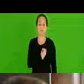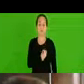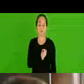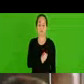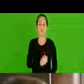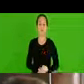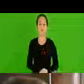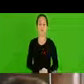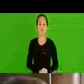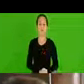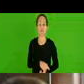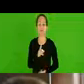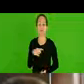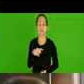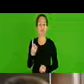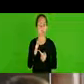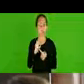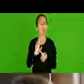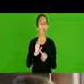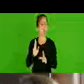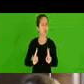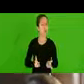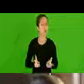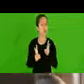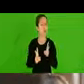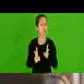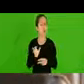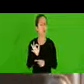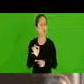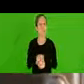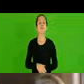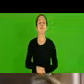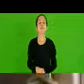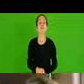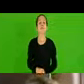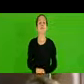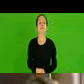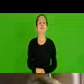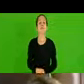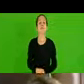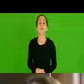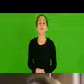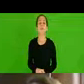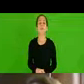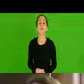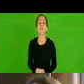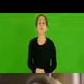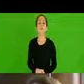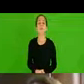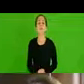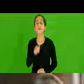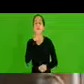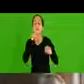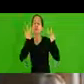continuar dizendo o seguinte, que o que que vai romper com esse sentido da qualidade,